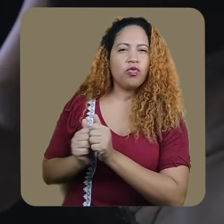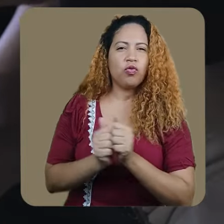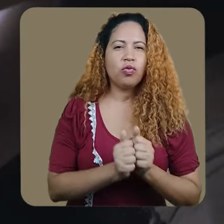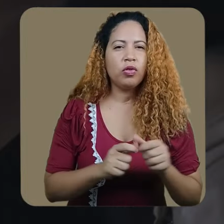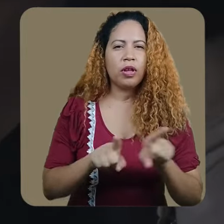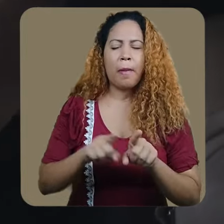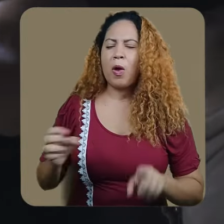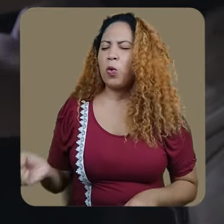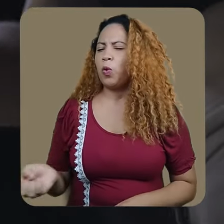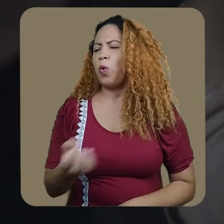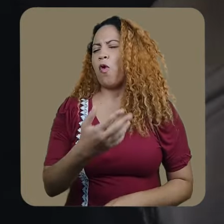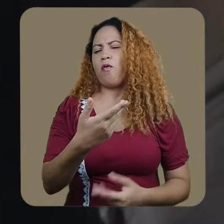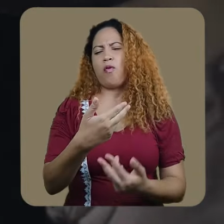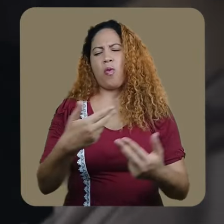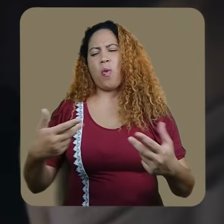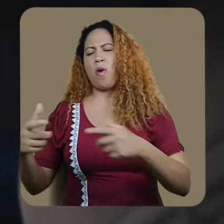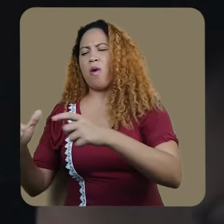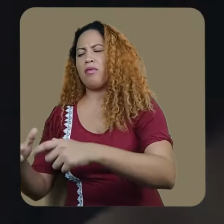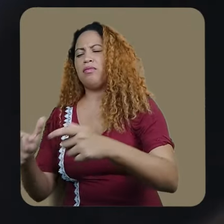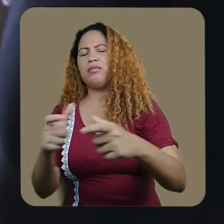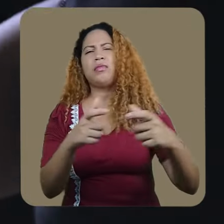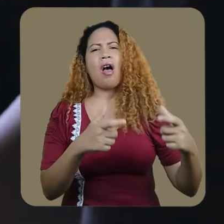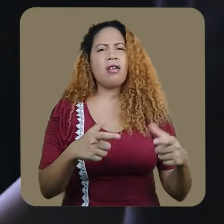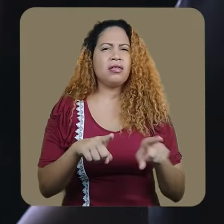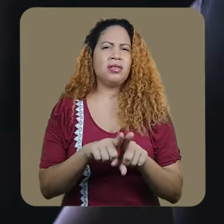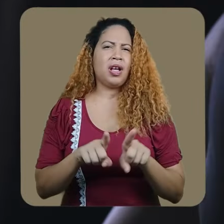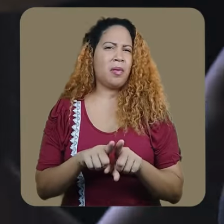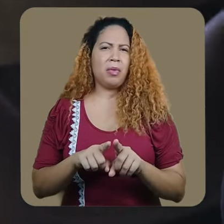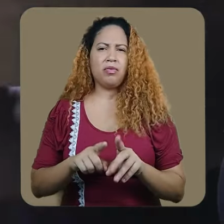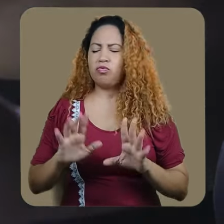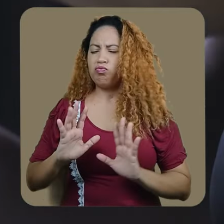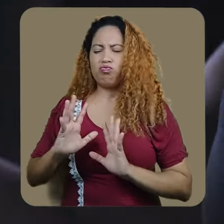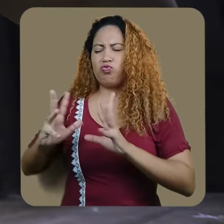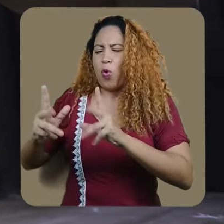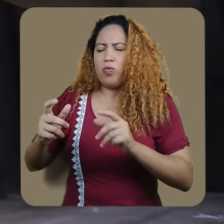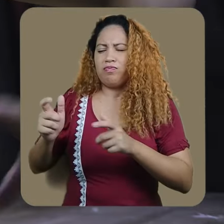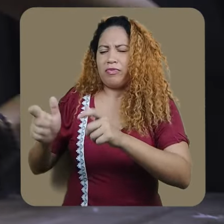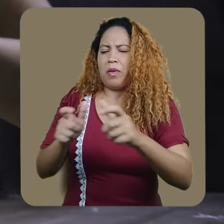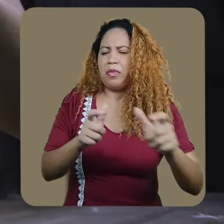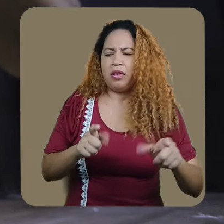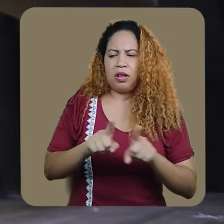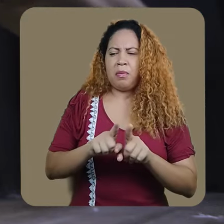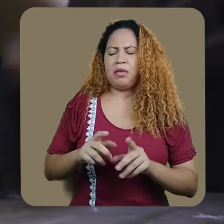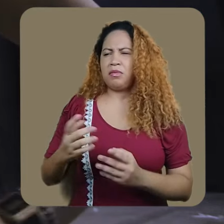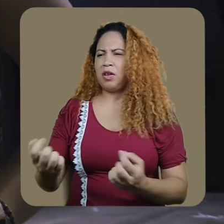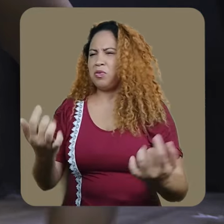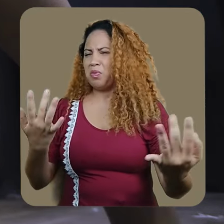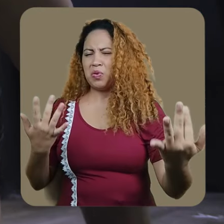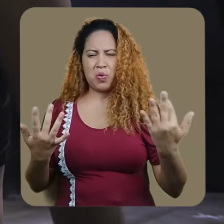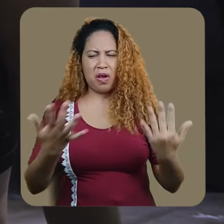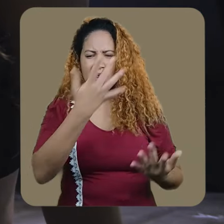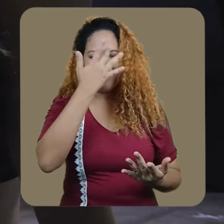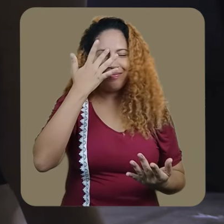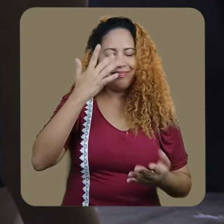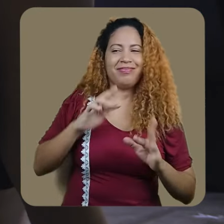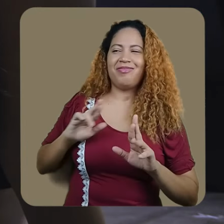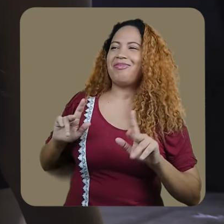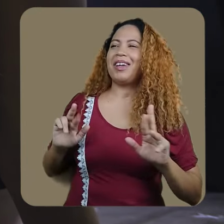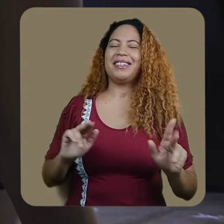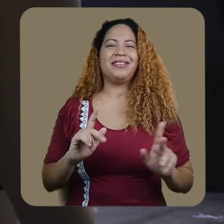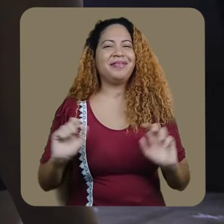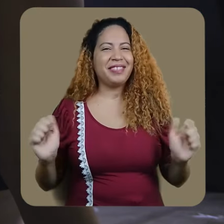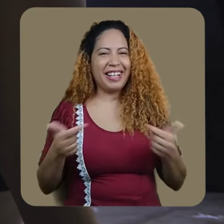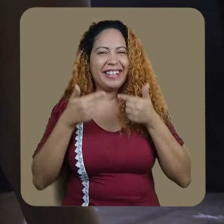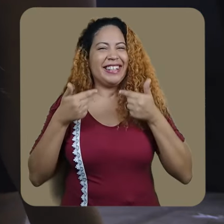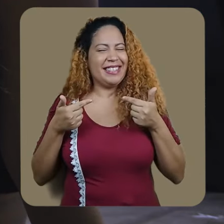outras pessoas, em novos lugares, em tudo quanto ambiente, com seres de todos os tipos, acho que essa que